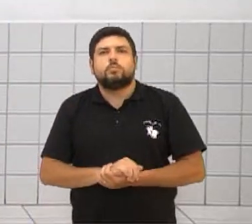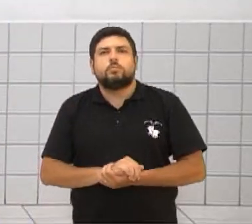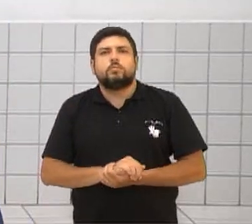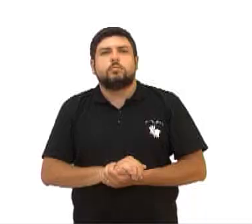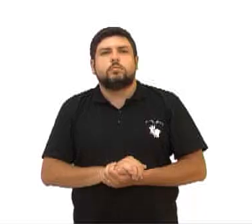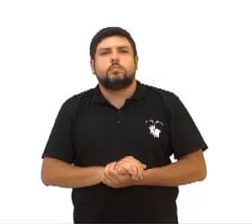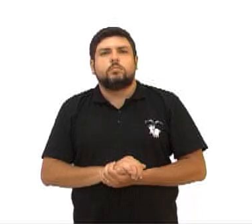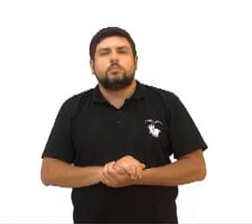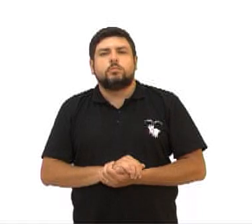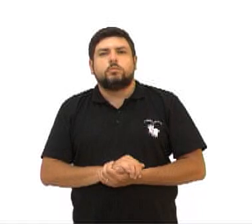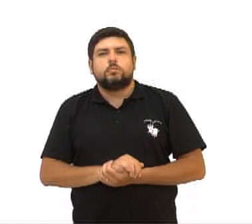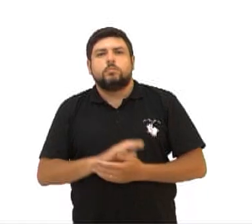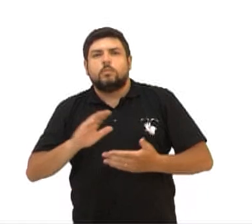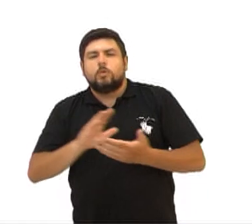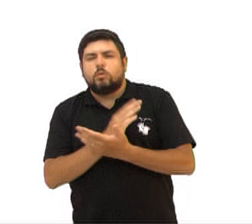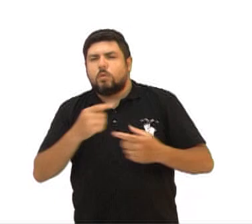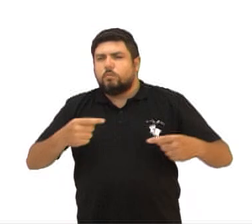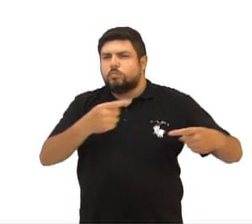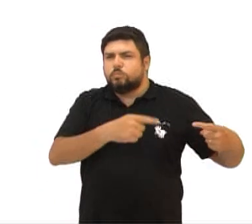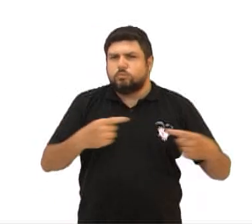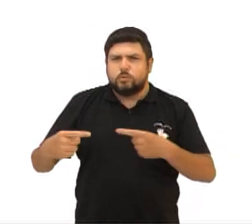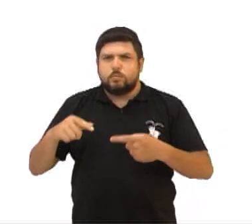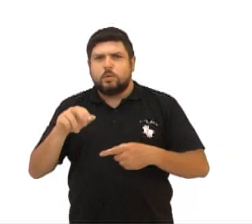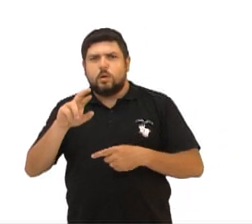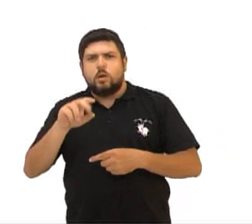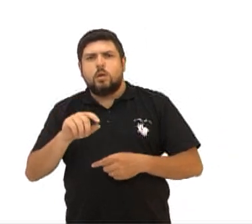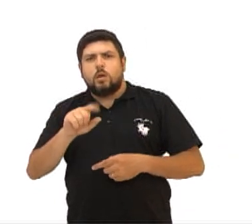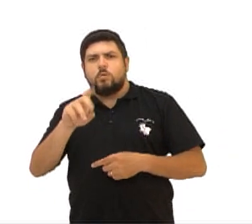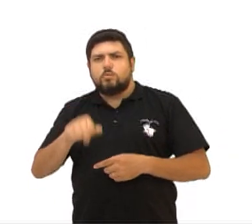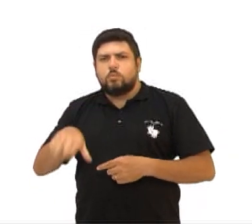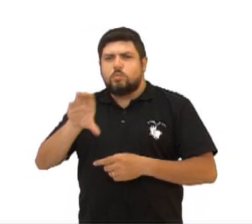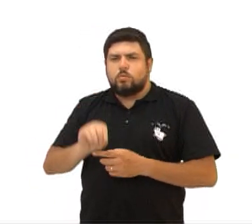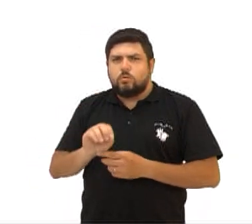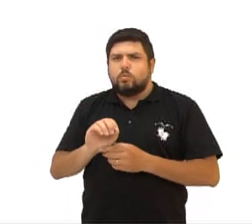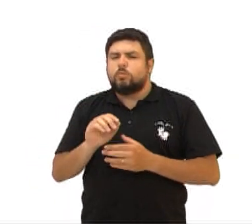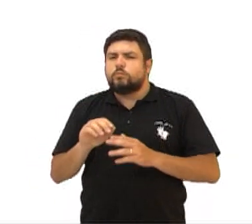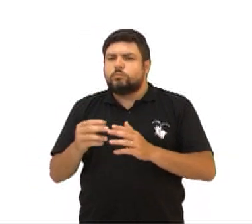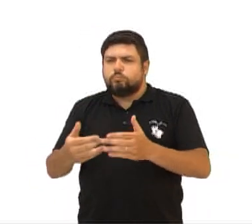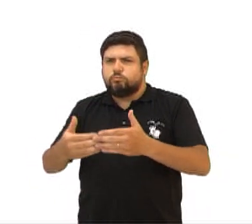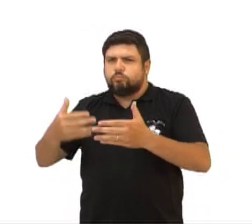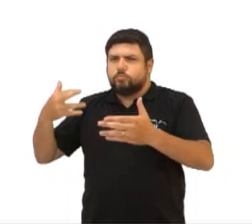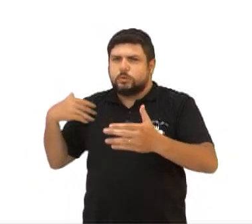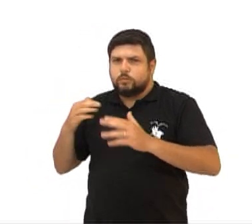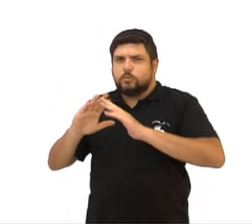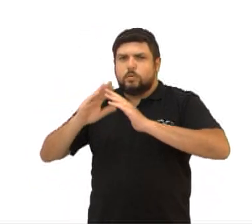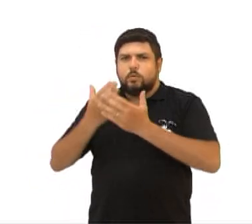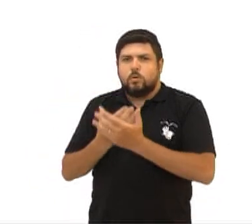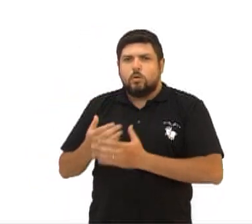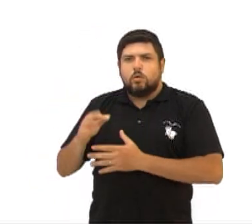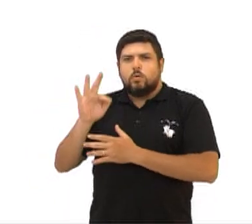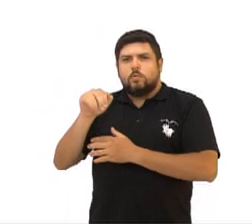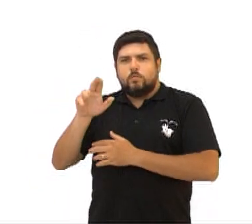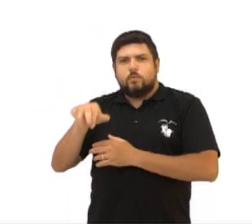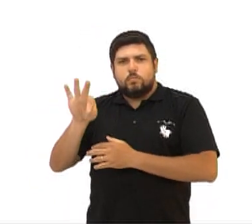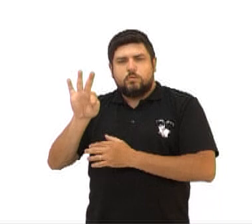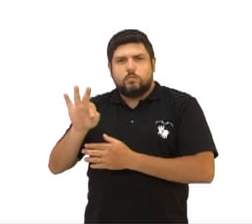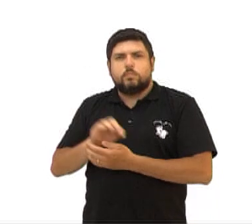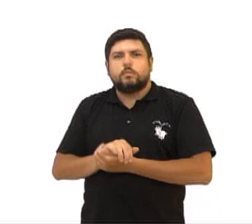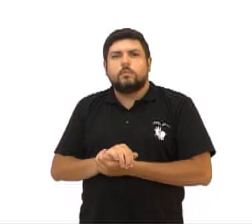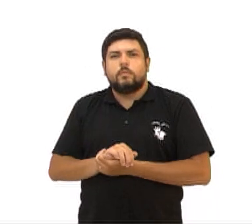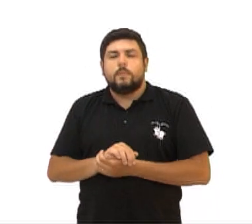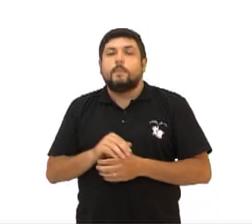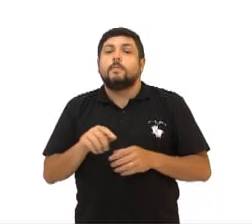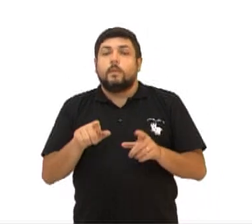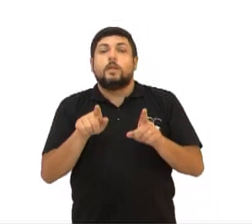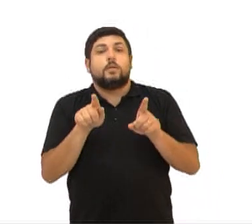Depois de desentendimentos com Adorno, deixa a escola de Frankfurt. Então, como nós já falamos aqui, o professor Fábio já falou, eles também não